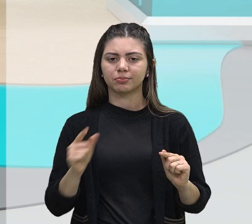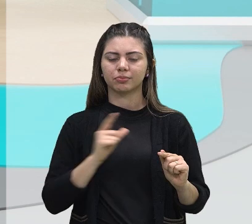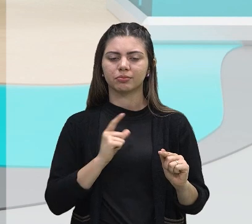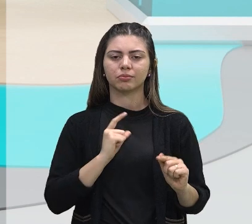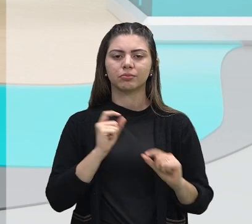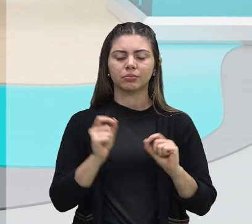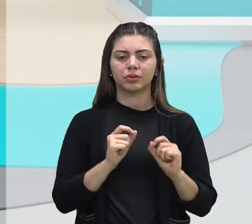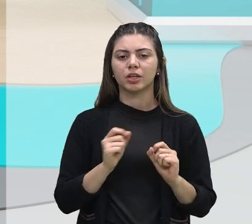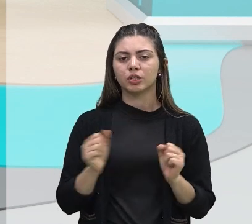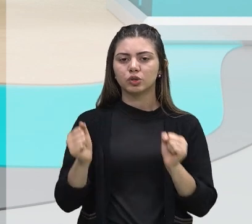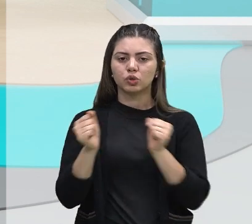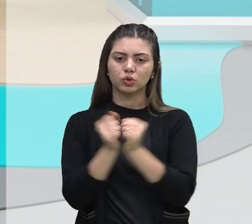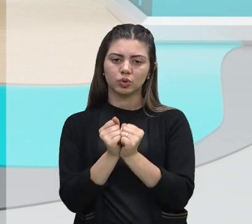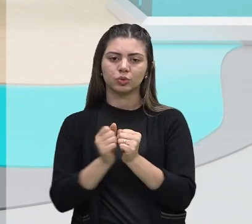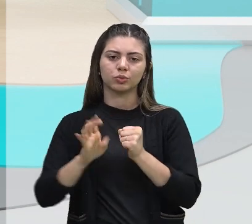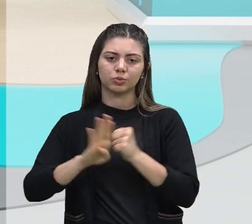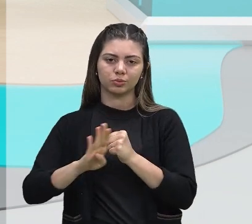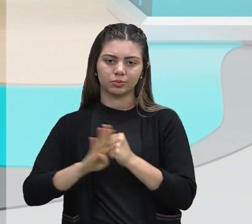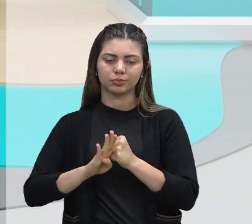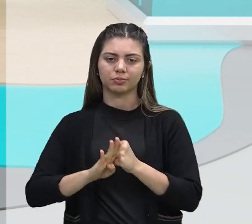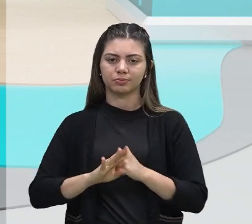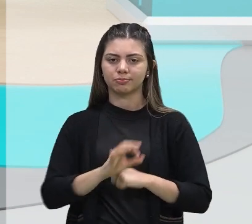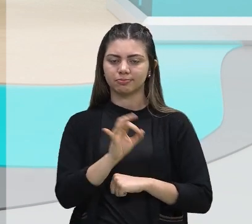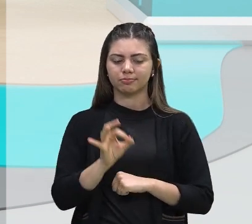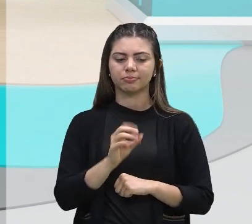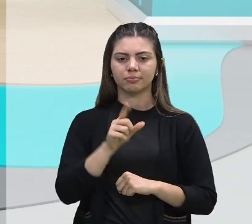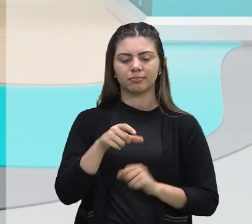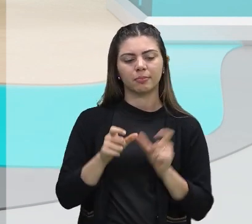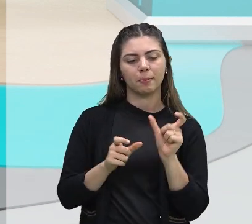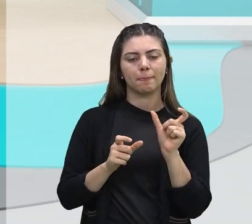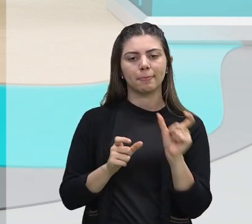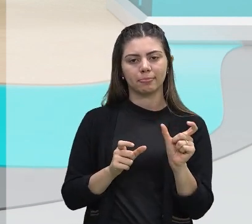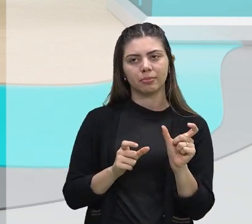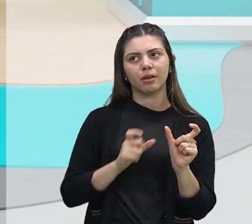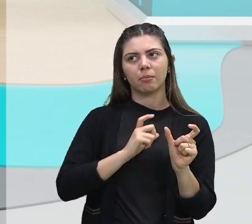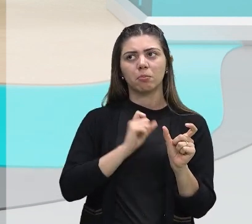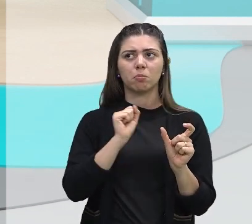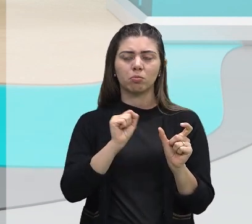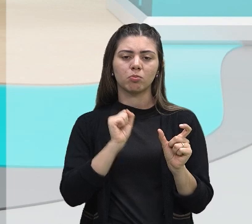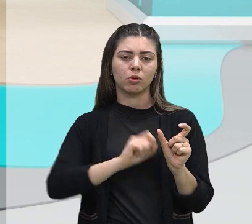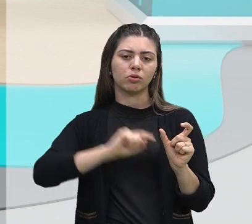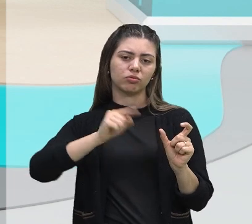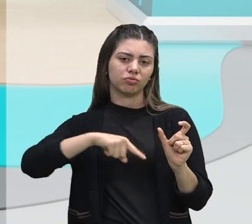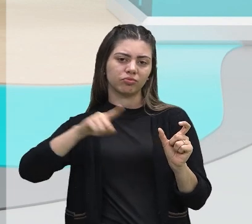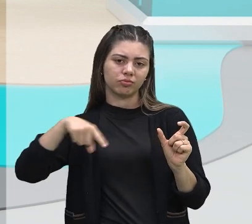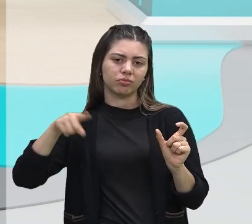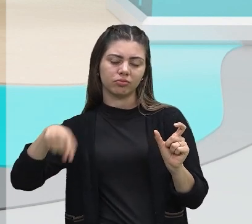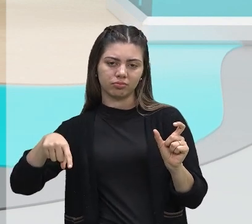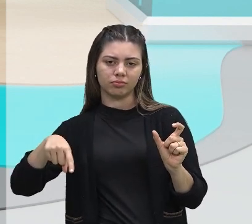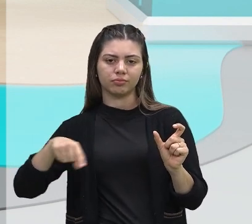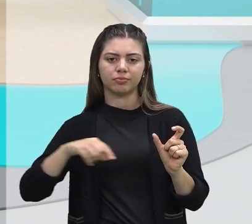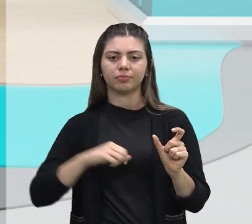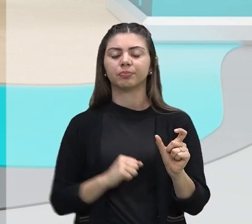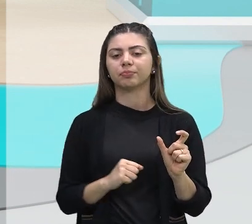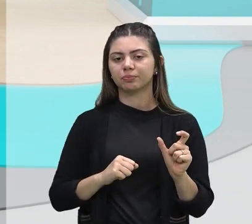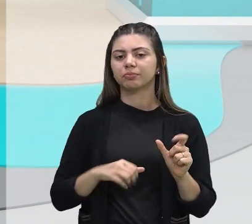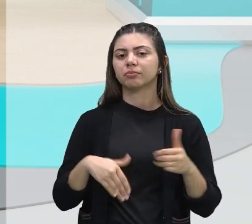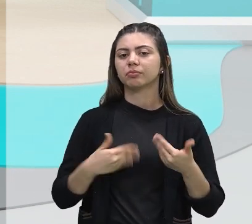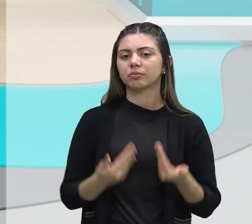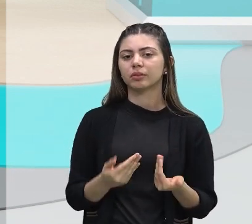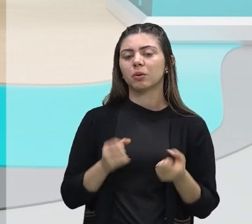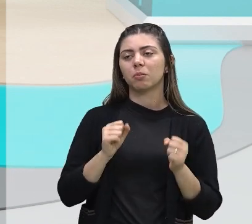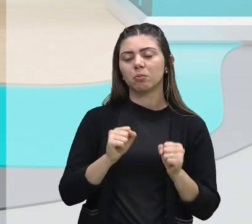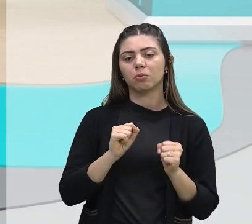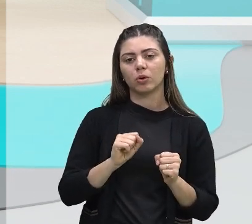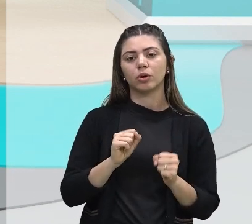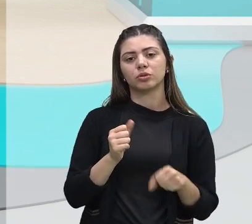acompanhar o substantivo, né? É aquela palavra que ela é variável, ela pode se modificar, né? Podendo ir para o